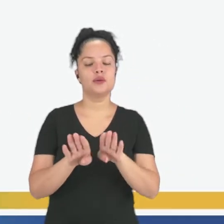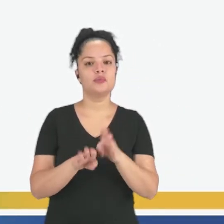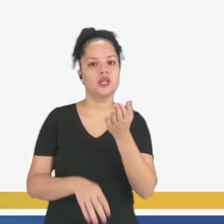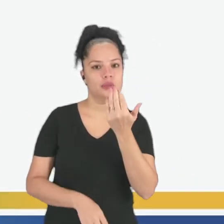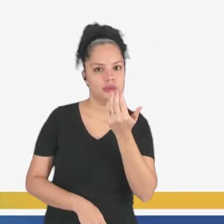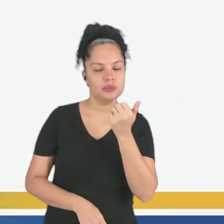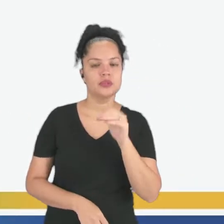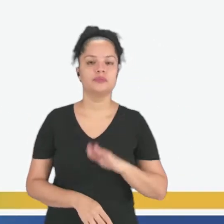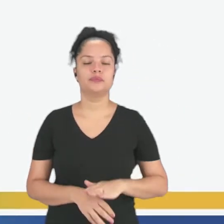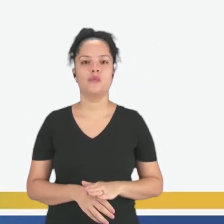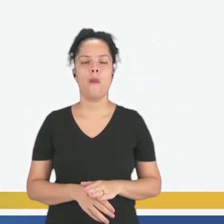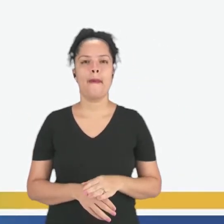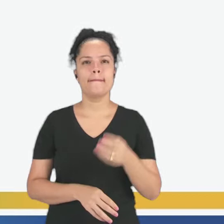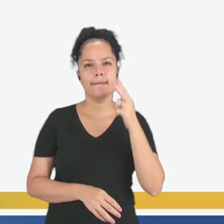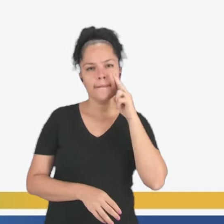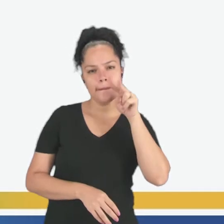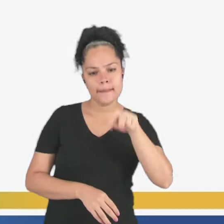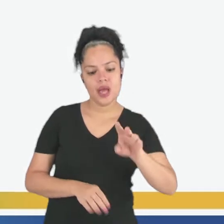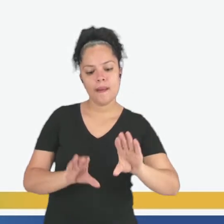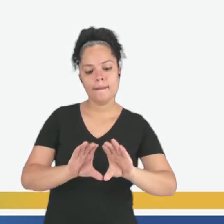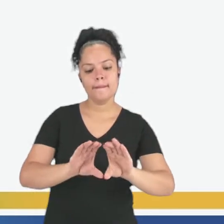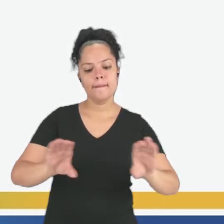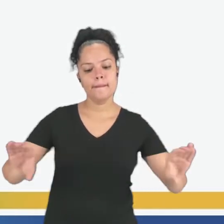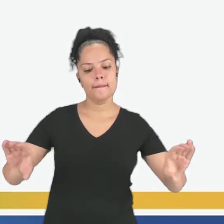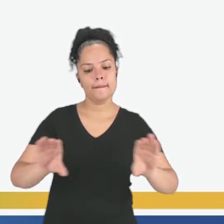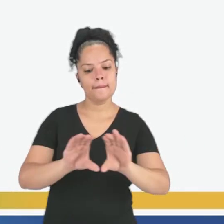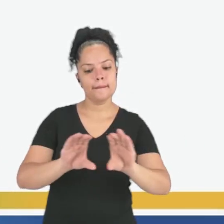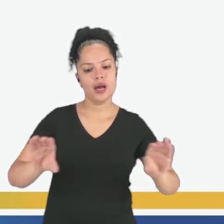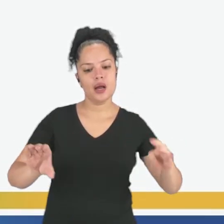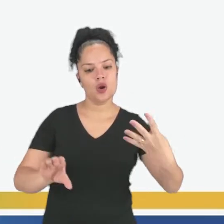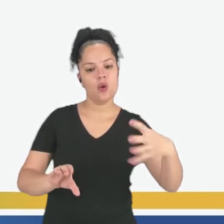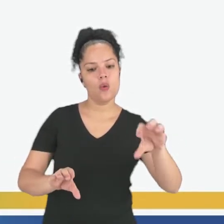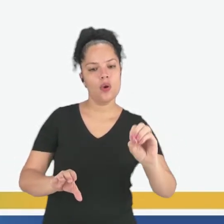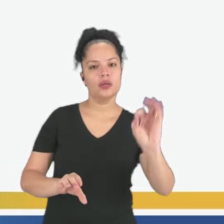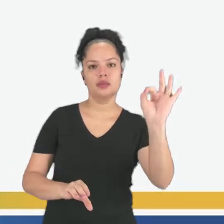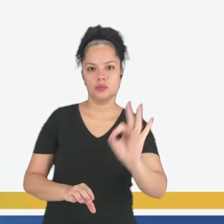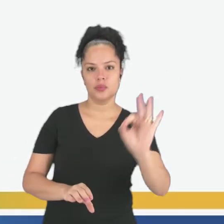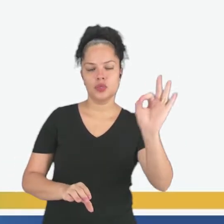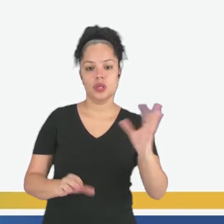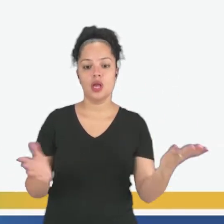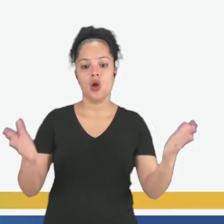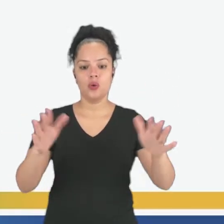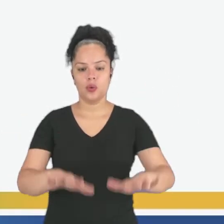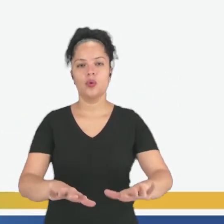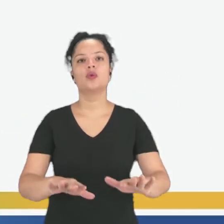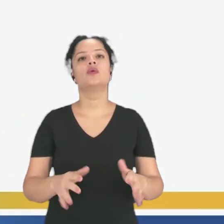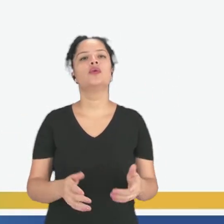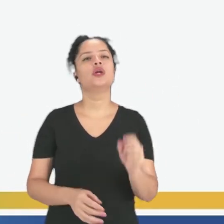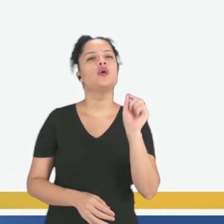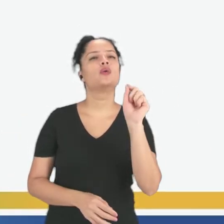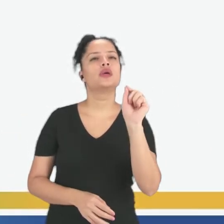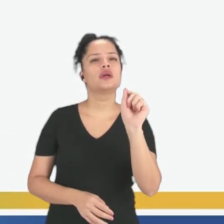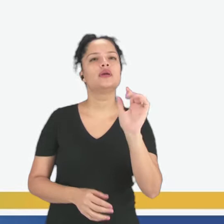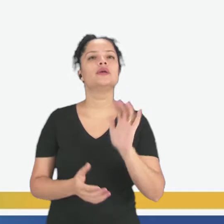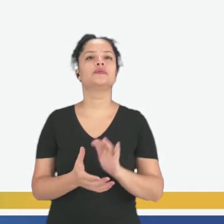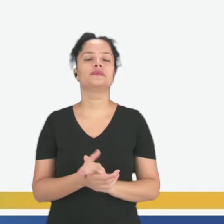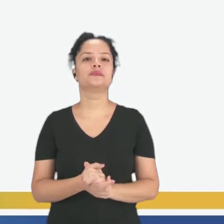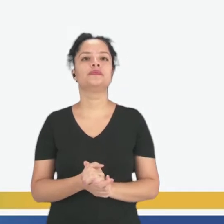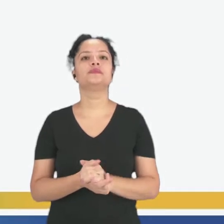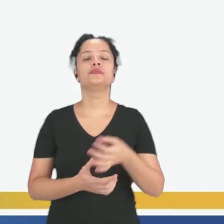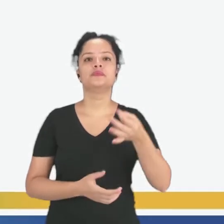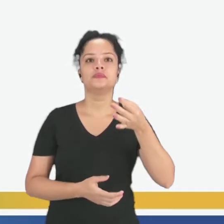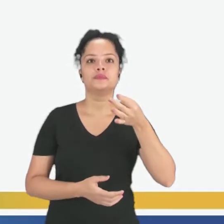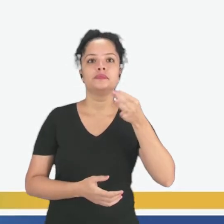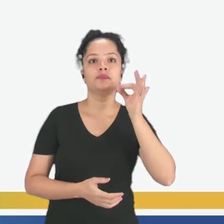Então essa pirâmide começa lá embaixo, olha, com 40%, que deve incluir bread, pasta, cereals, que no caso